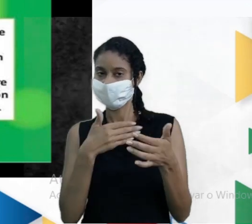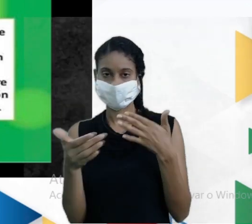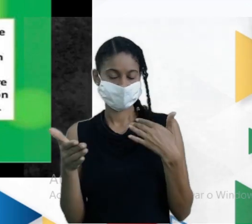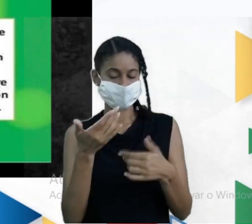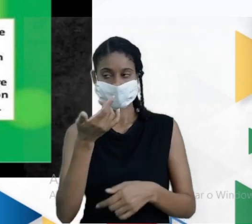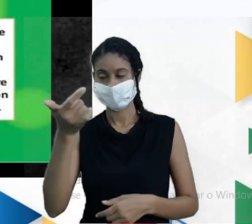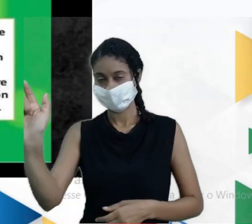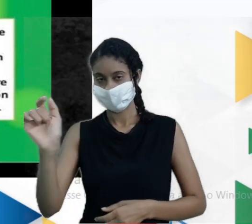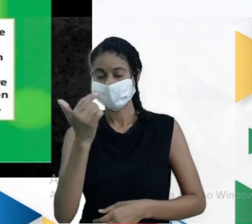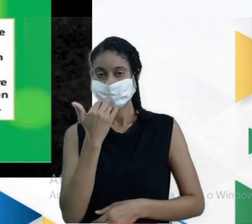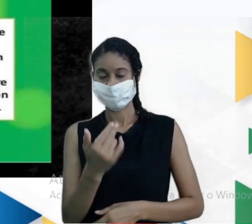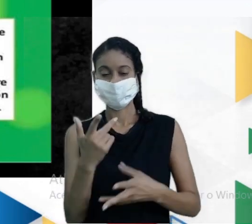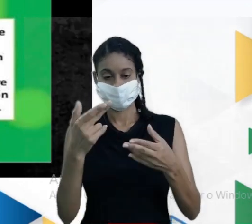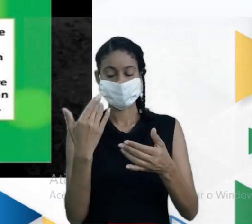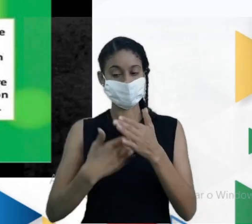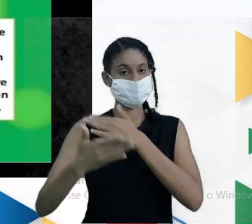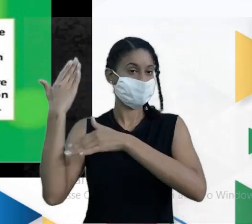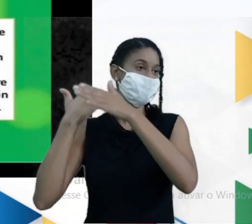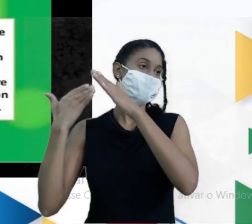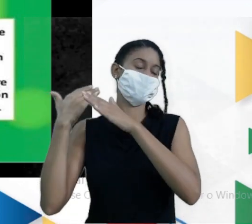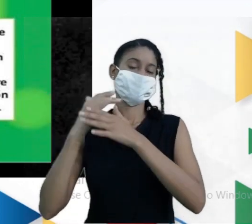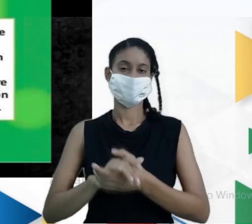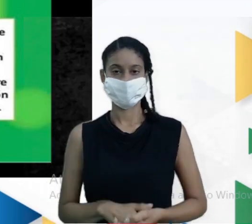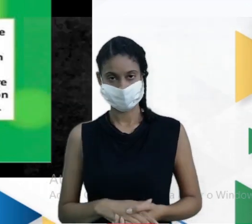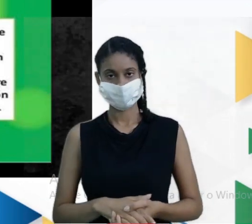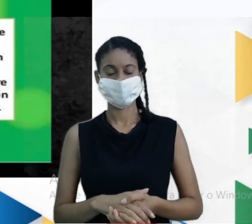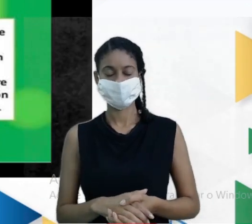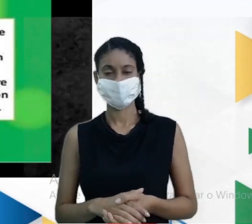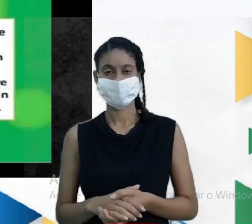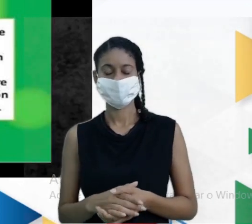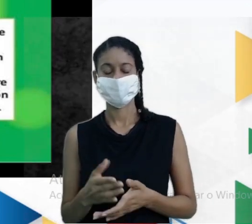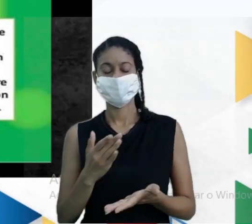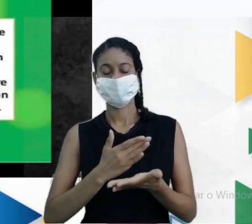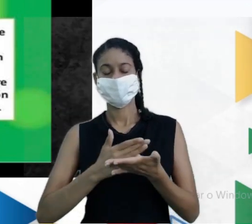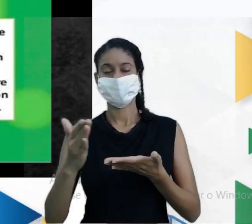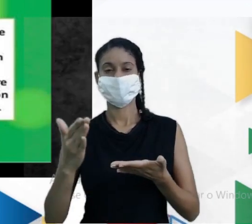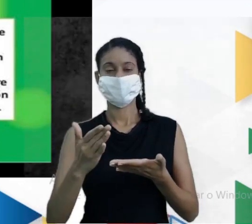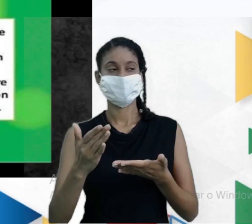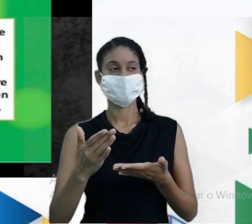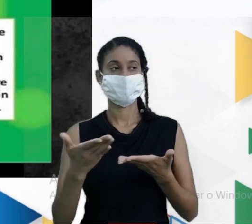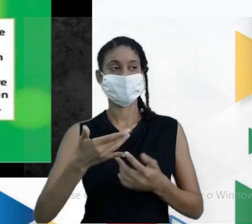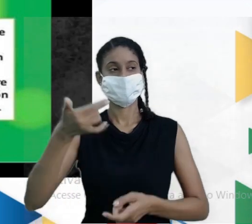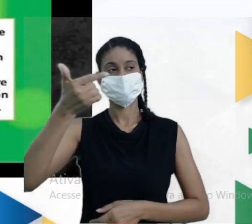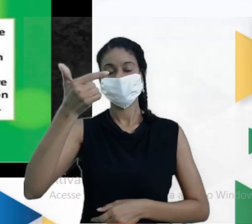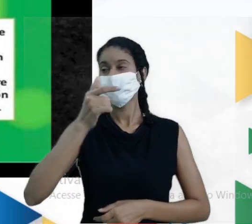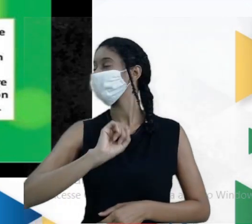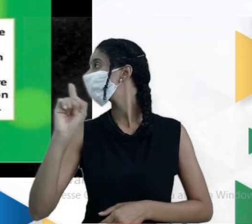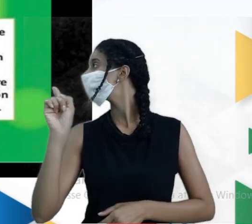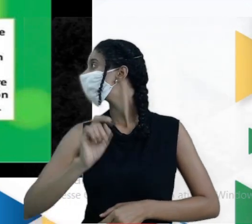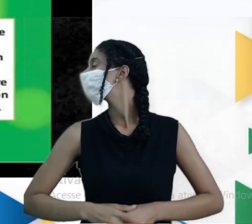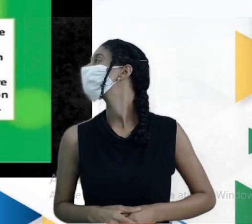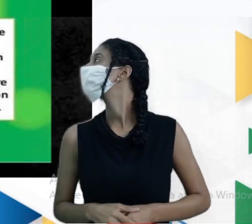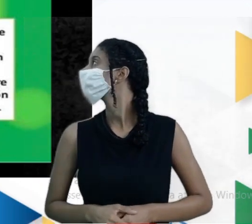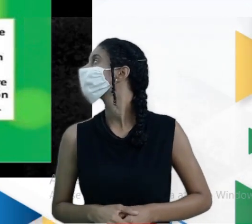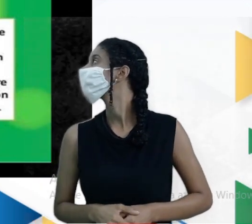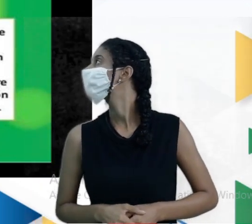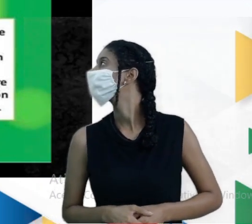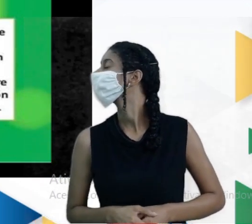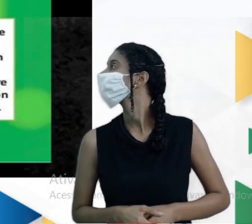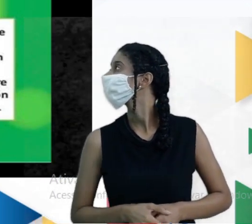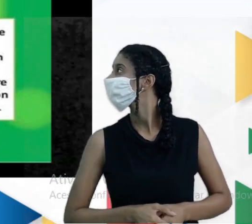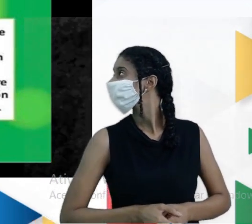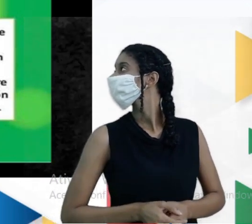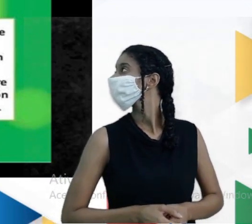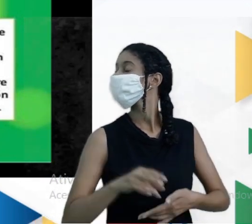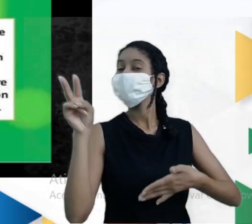anos atrás. Dando continuidade no segundo ponto, a gente tem aí Language is a symbol in